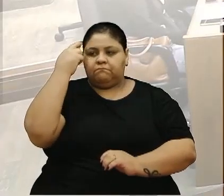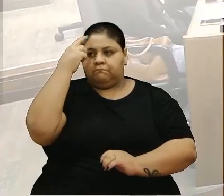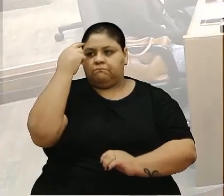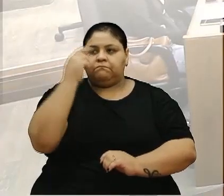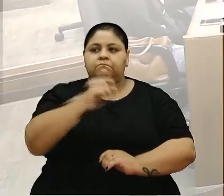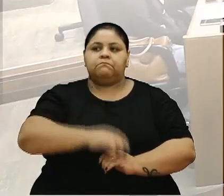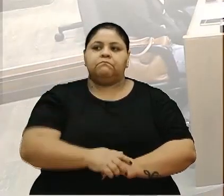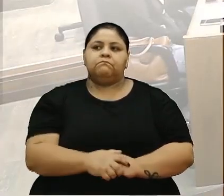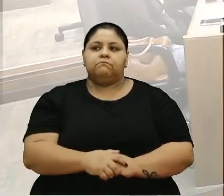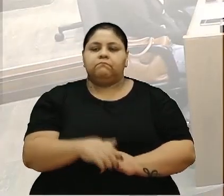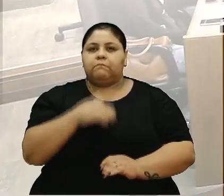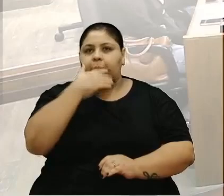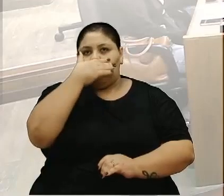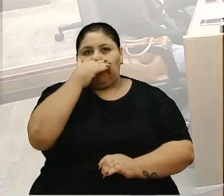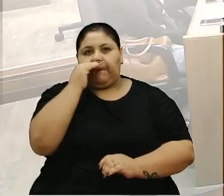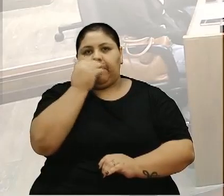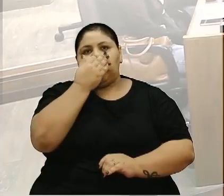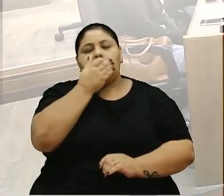Bueno.